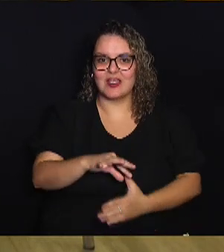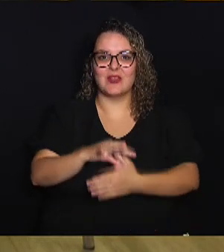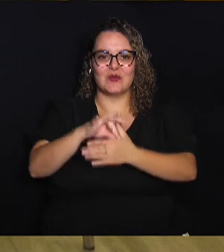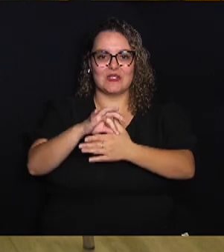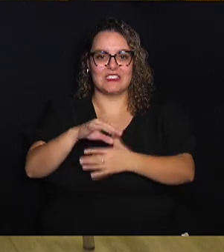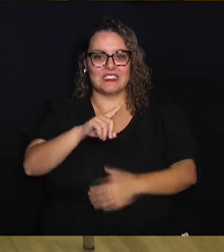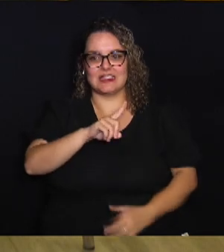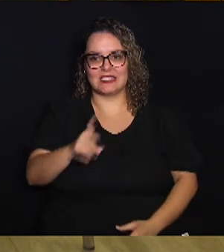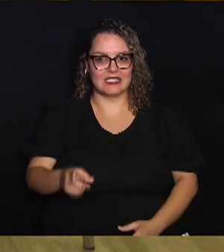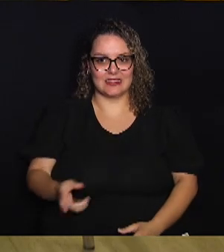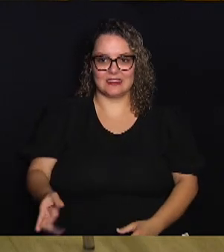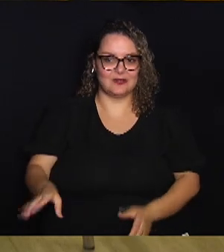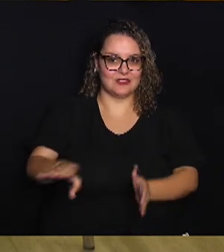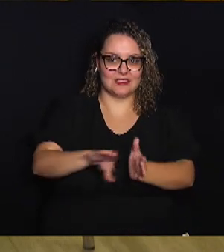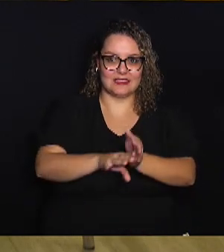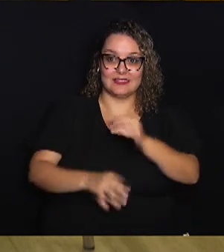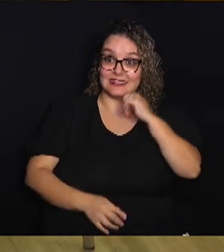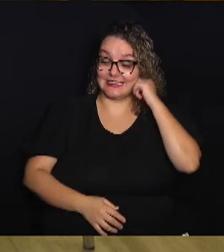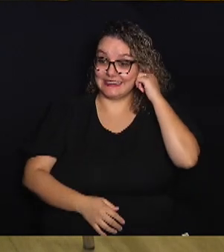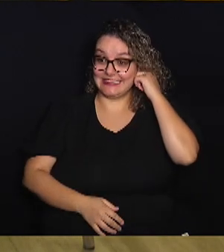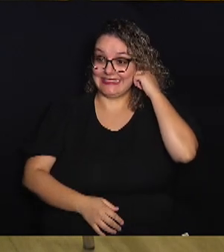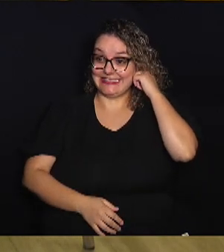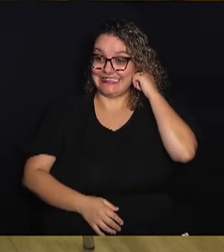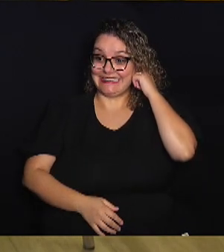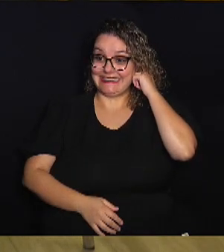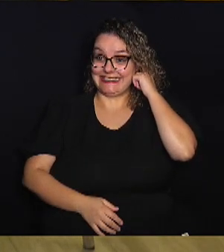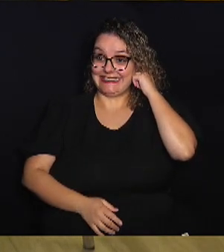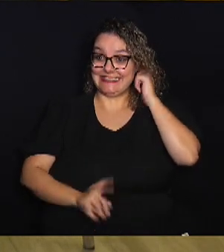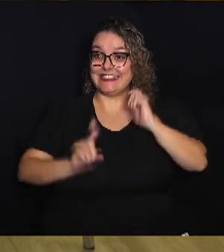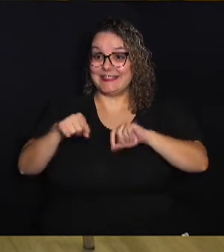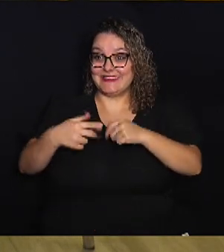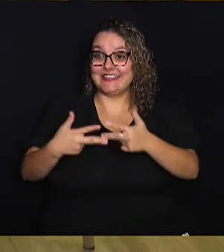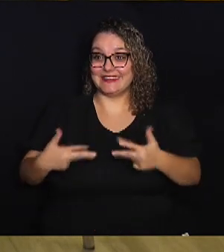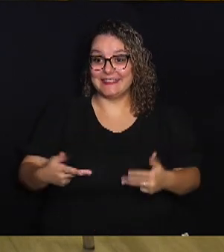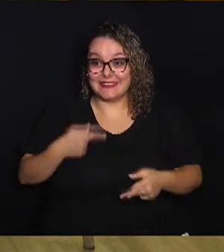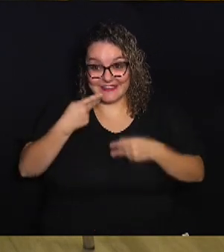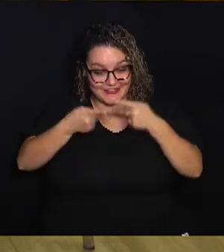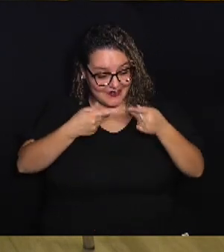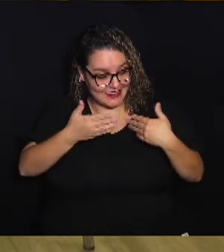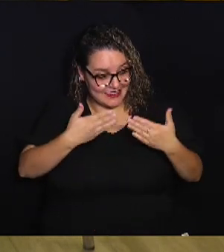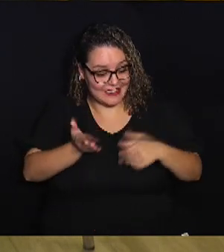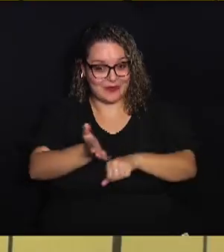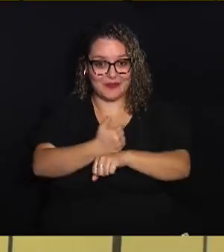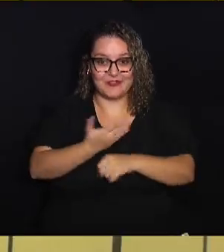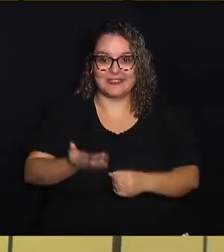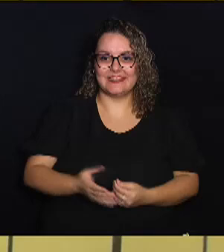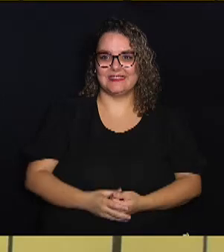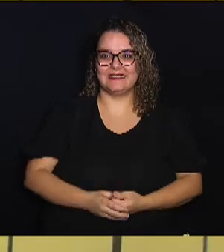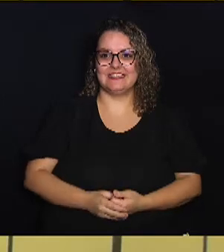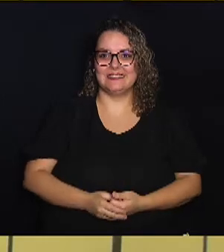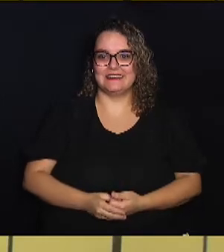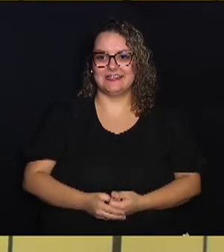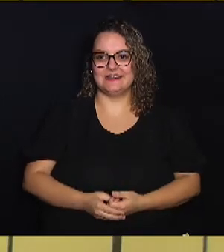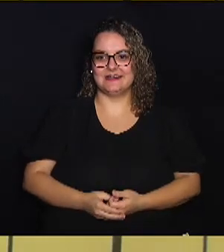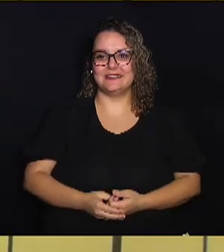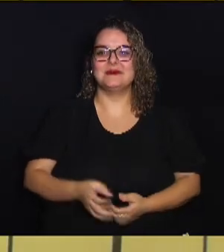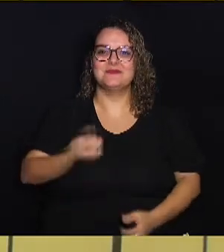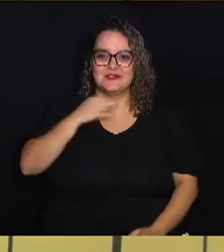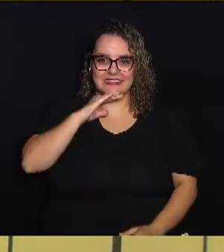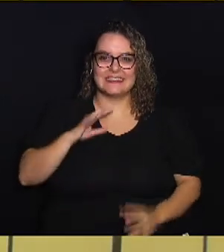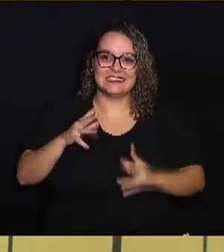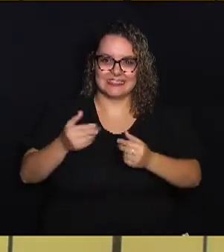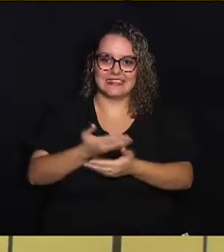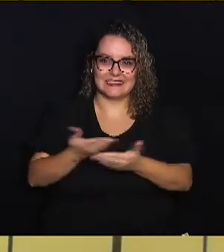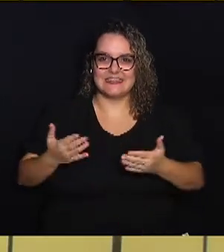não virão? É uma outra questão. A gente falava um pouco antes de entrar aqui. Primeiro, boa tarde a todos, é